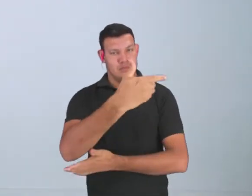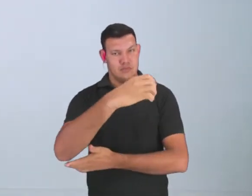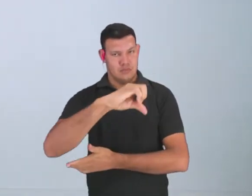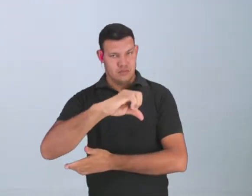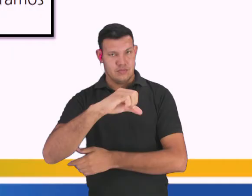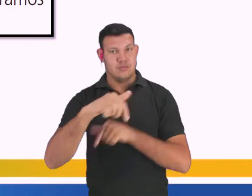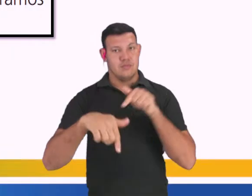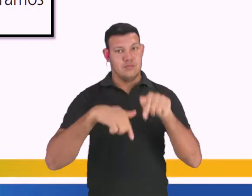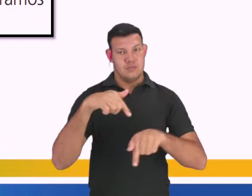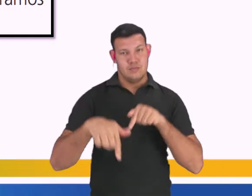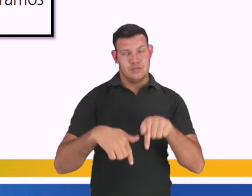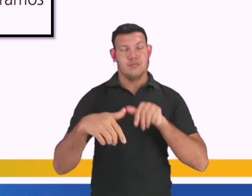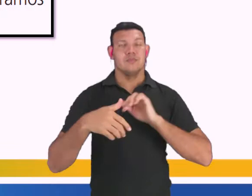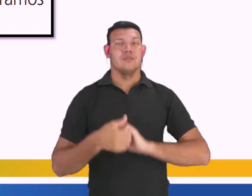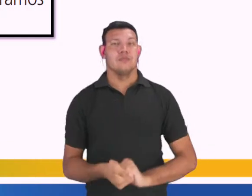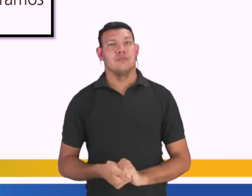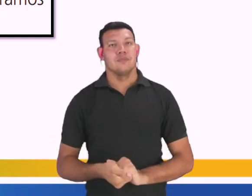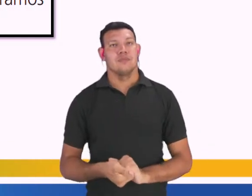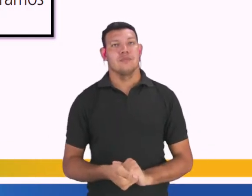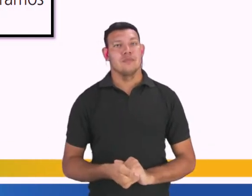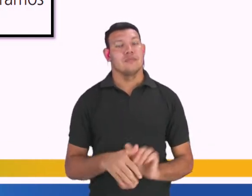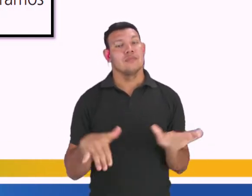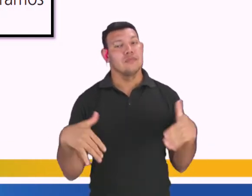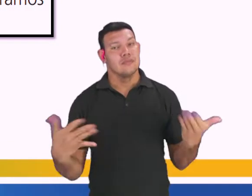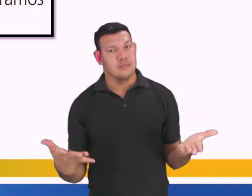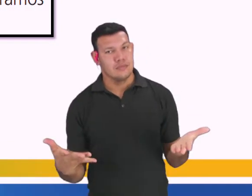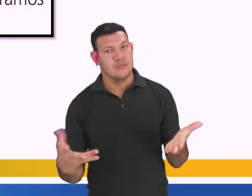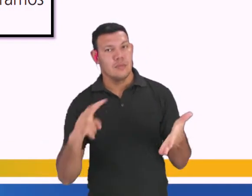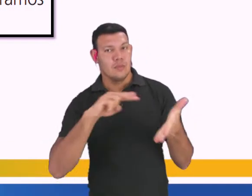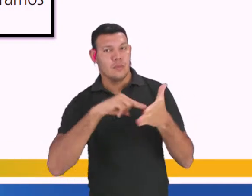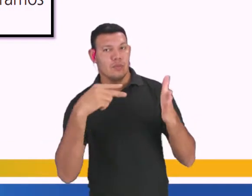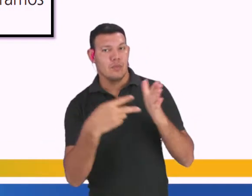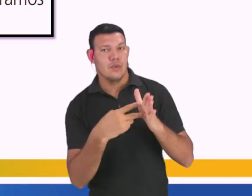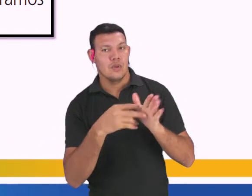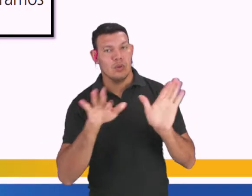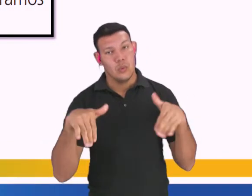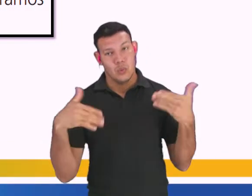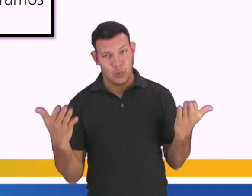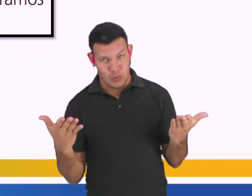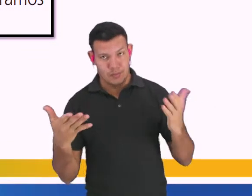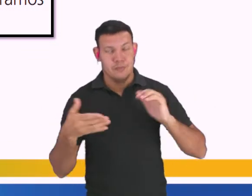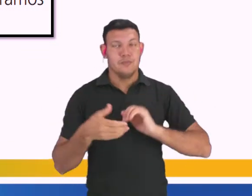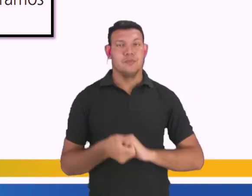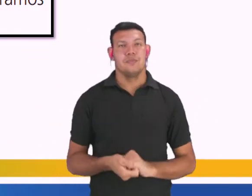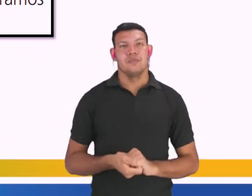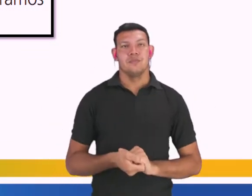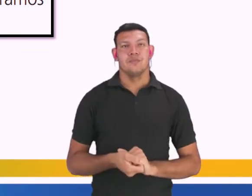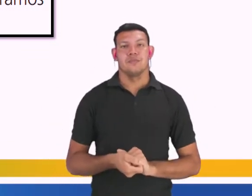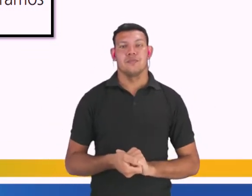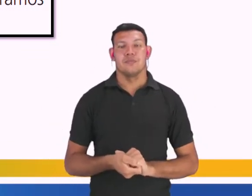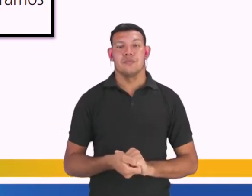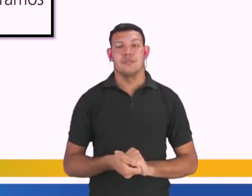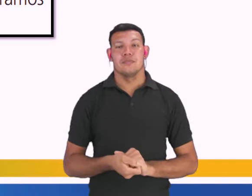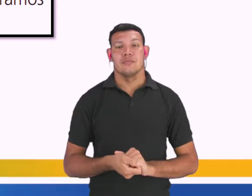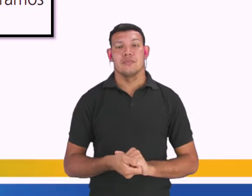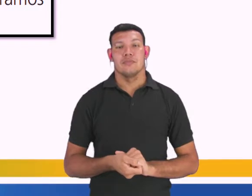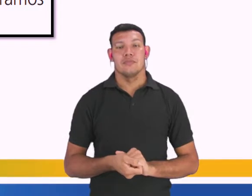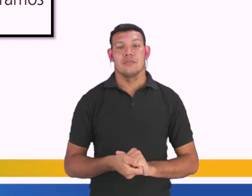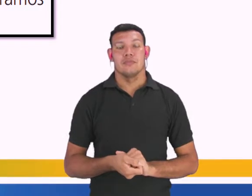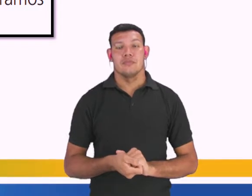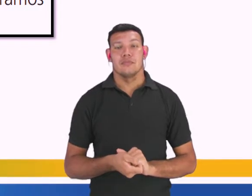Química. Vamos lá então. O que é bioquímica? A partir do momento em